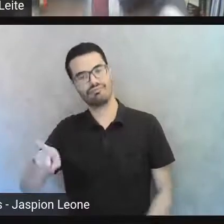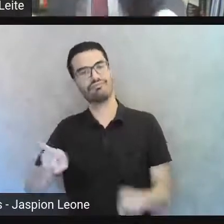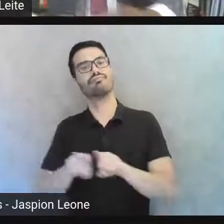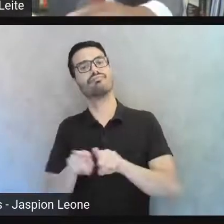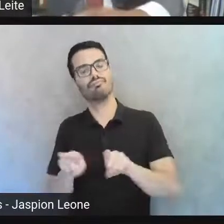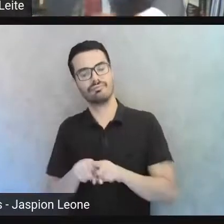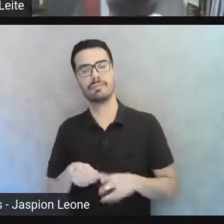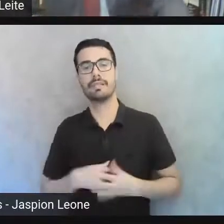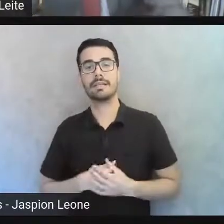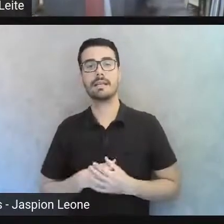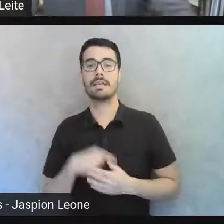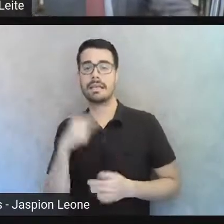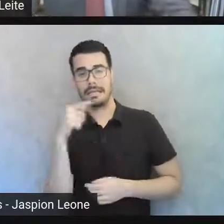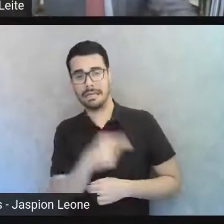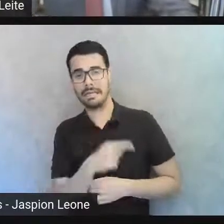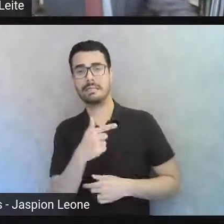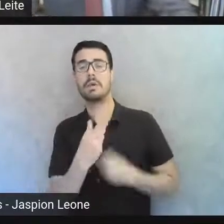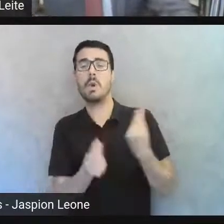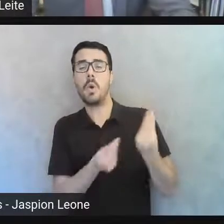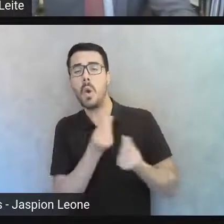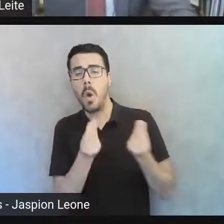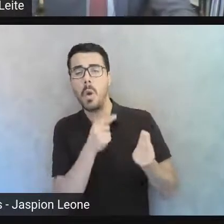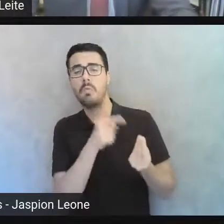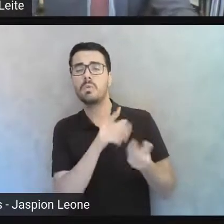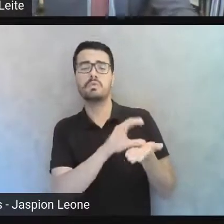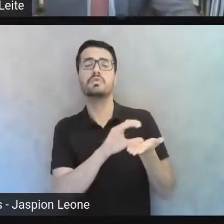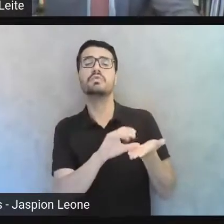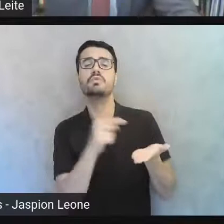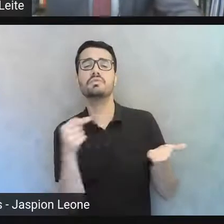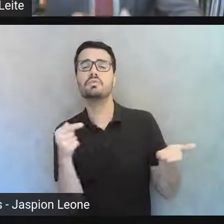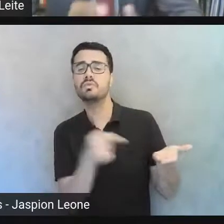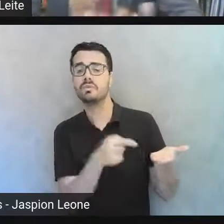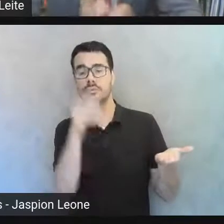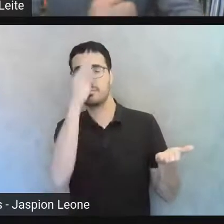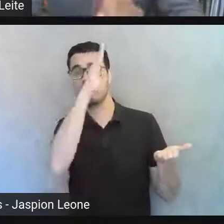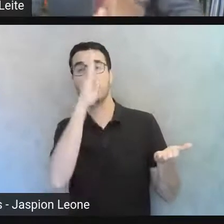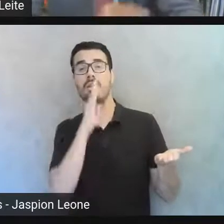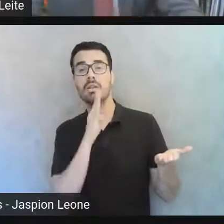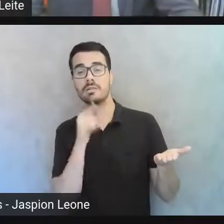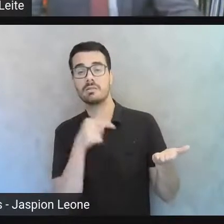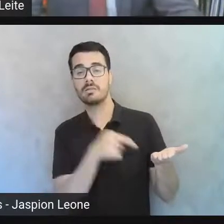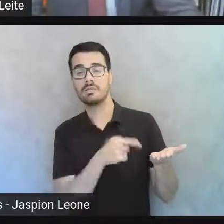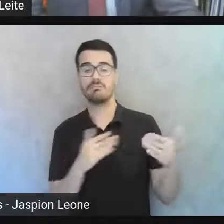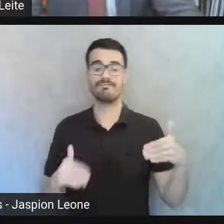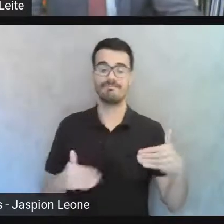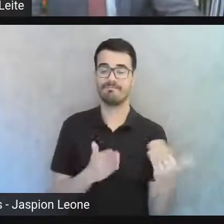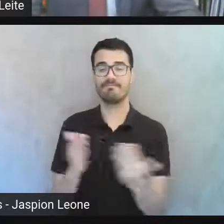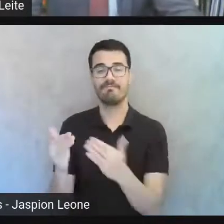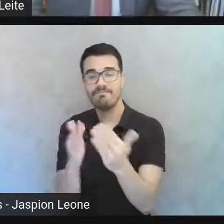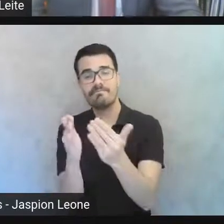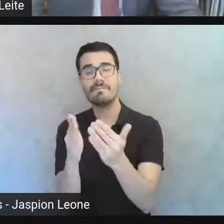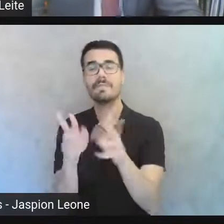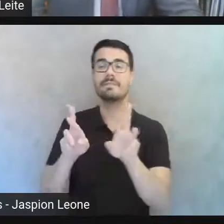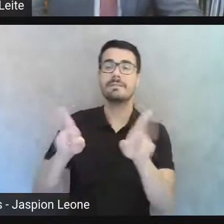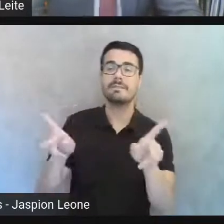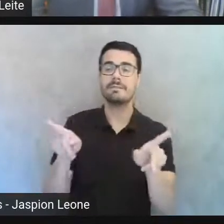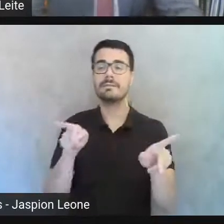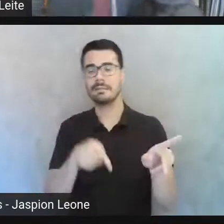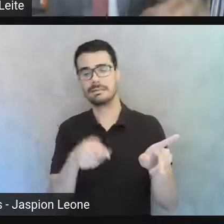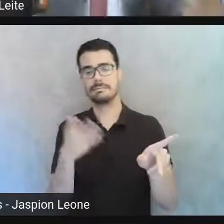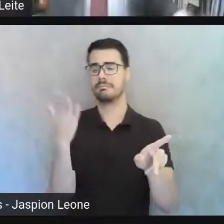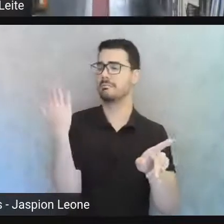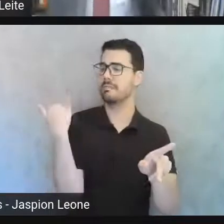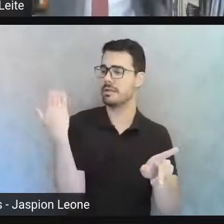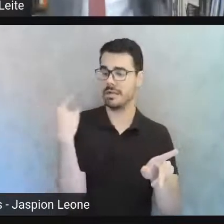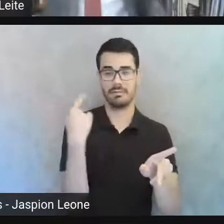esse problema, com o problema do financiamento eleitoral, o Brasil trilhou diferentes caminhos. Houve um tempo